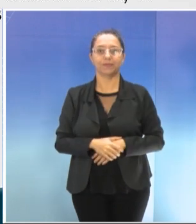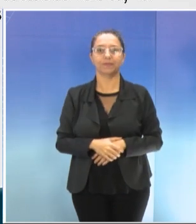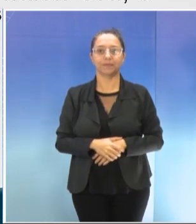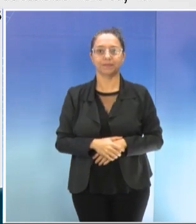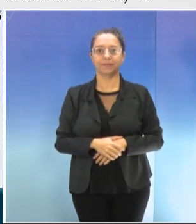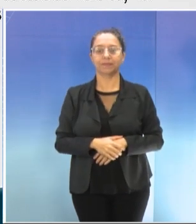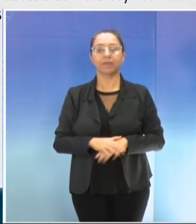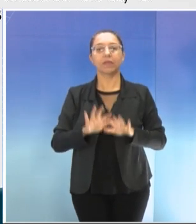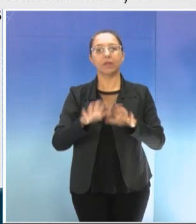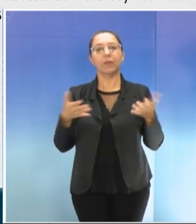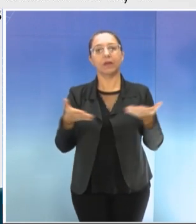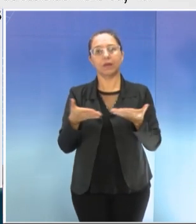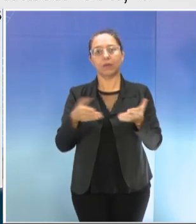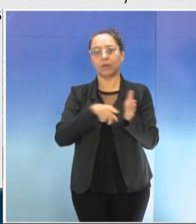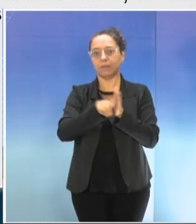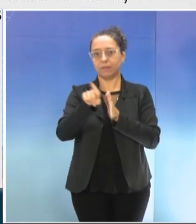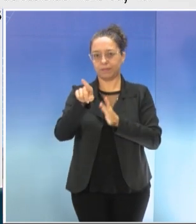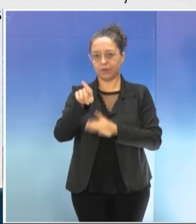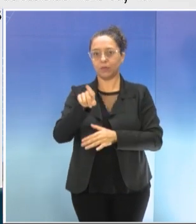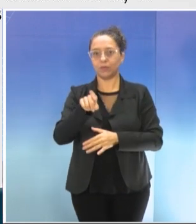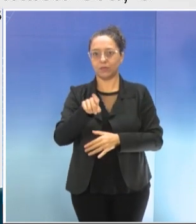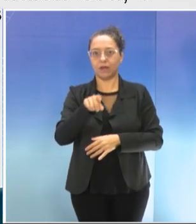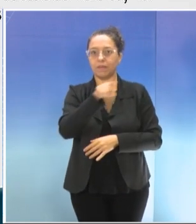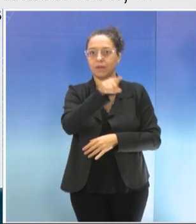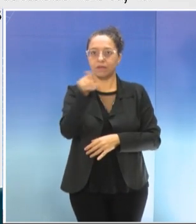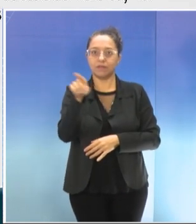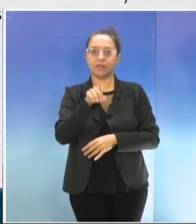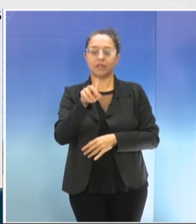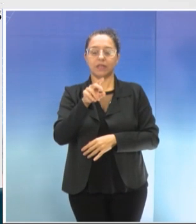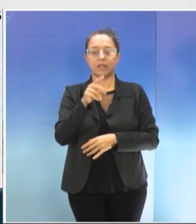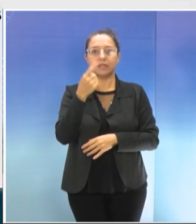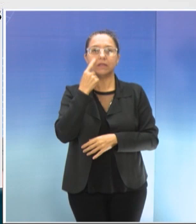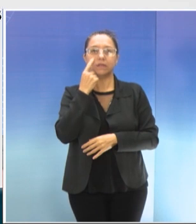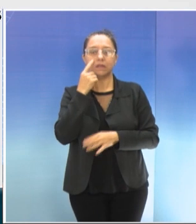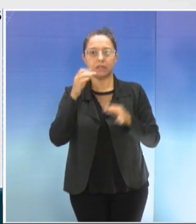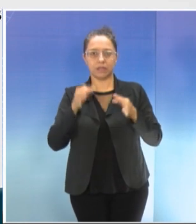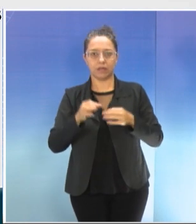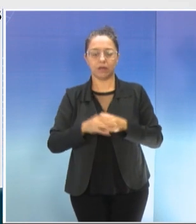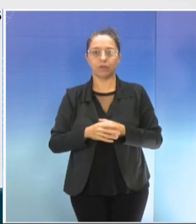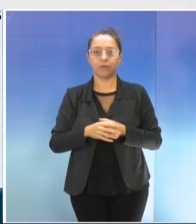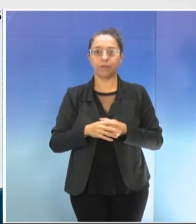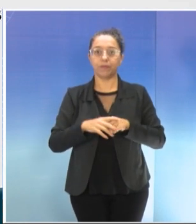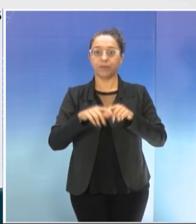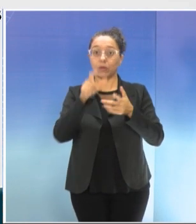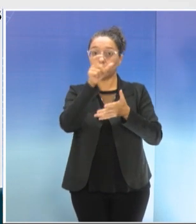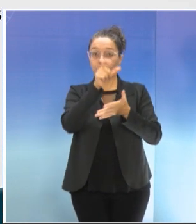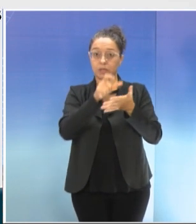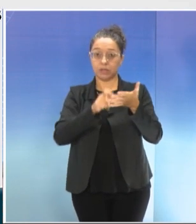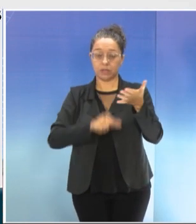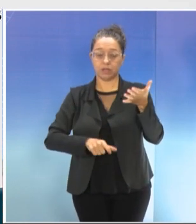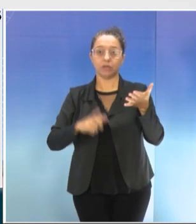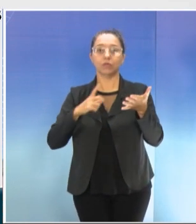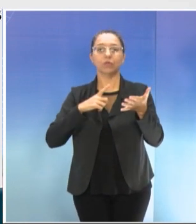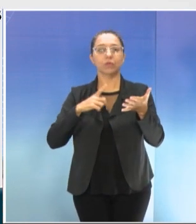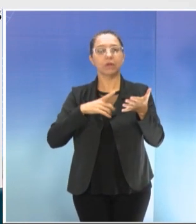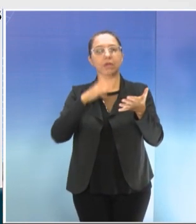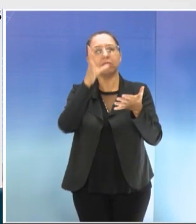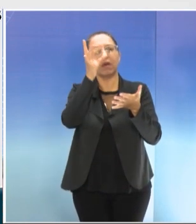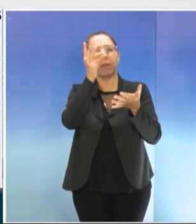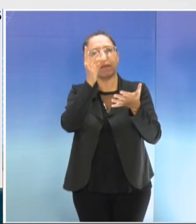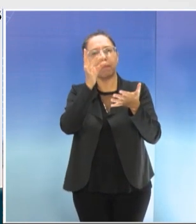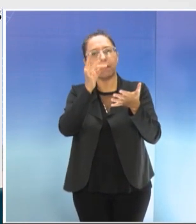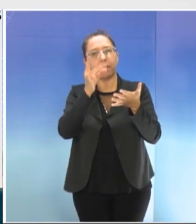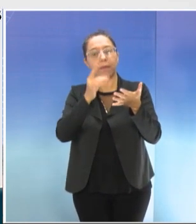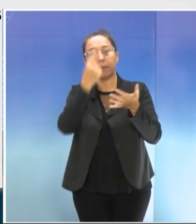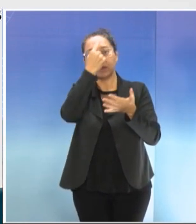nós temos essa palavra na nossa mente, é porque ela existe. Então vamos às questões, tentar resolver isso aqui